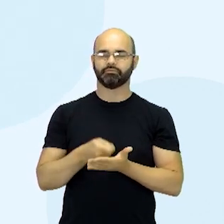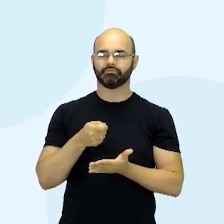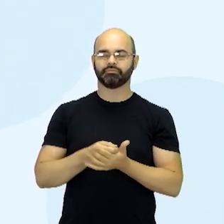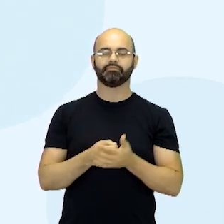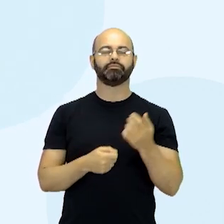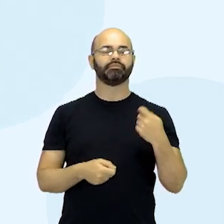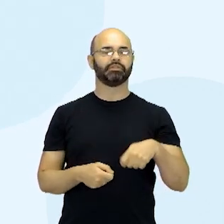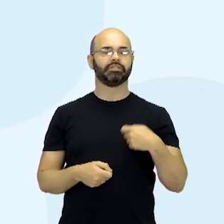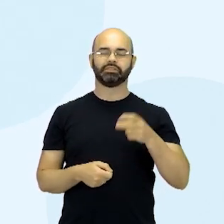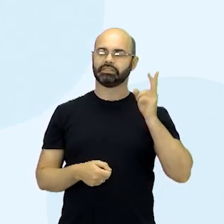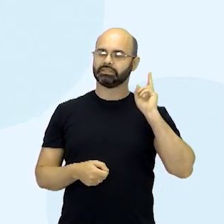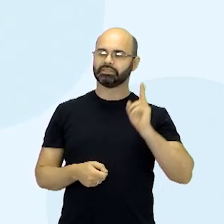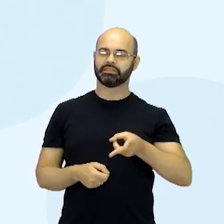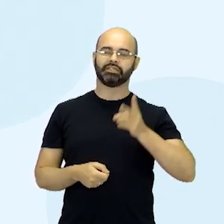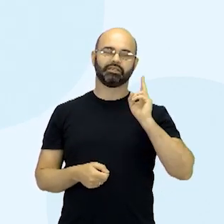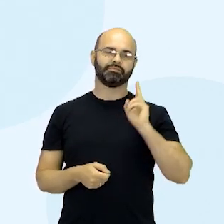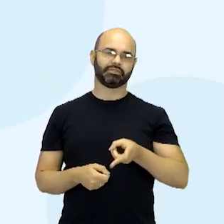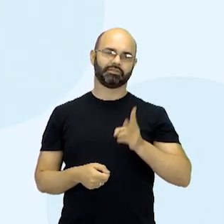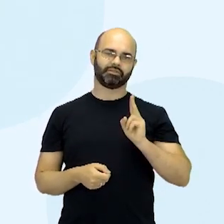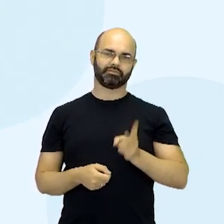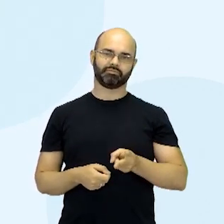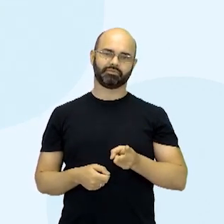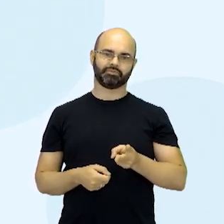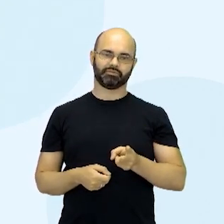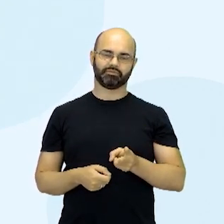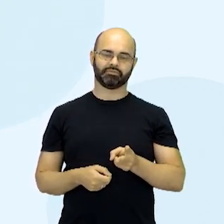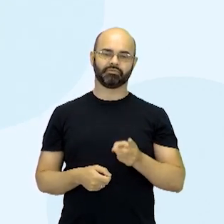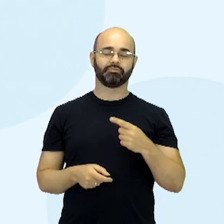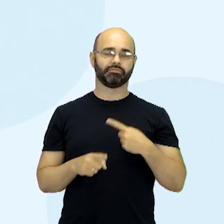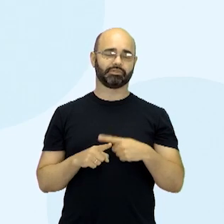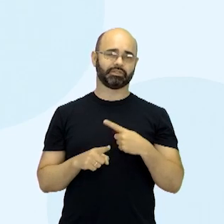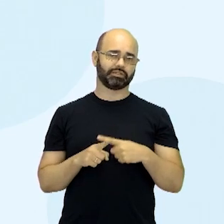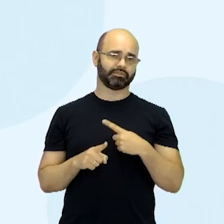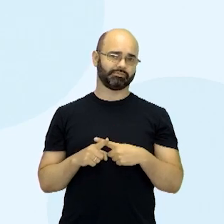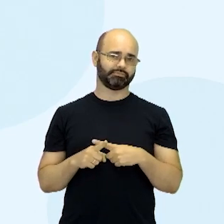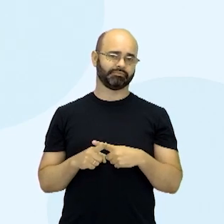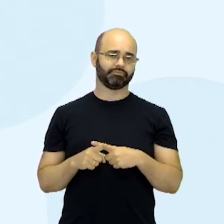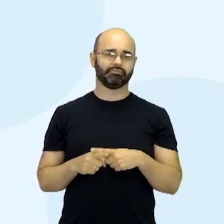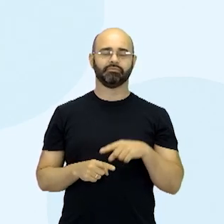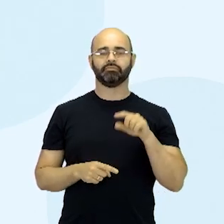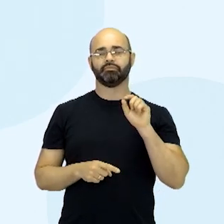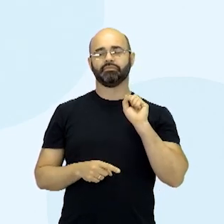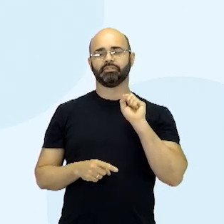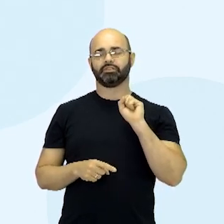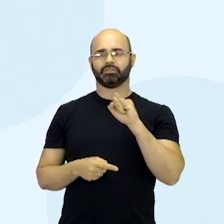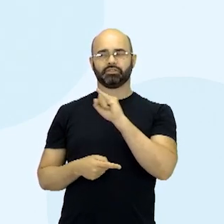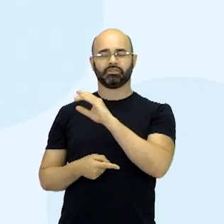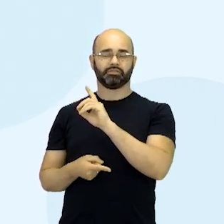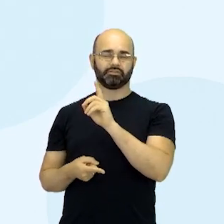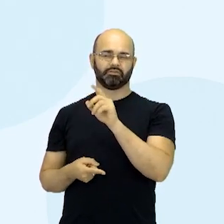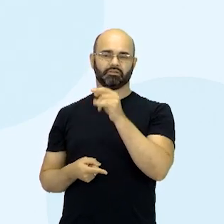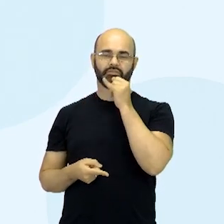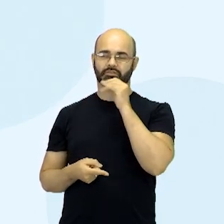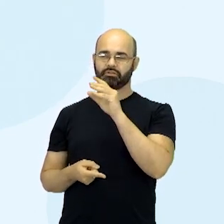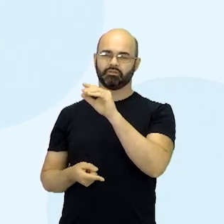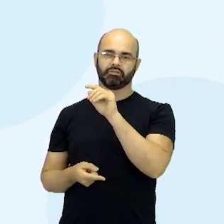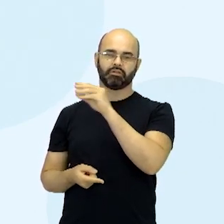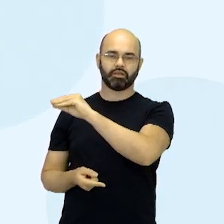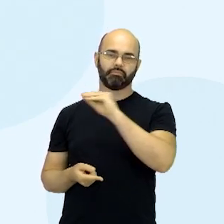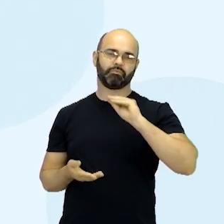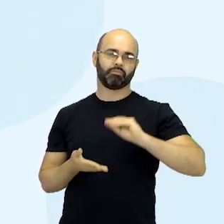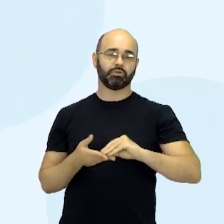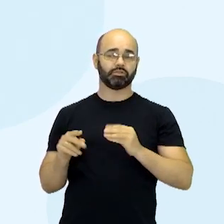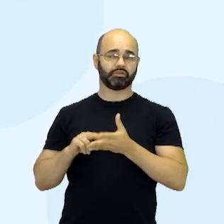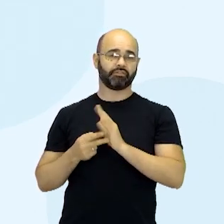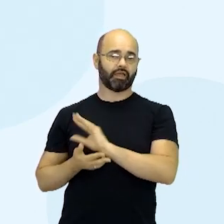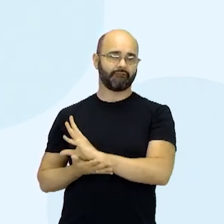coloquem. Olha, Porque senão... Além do que, nós primeiro vamos pensar na questão do plágio, né? Sim. E nós falamos também